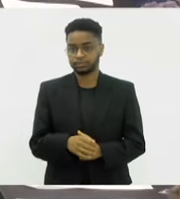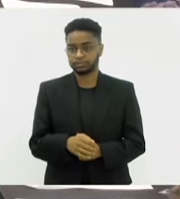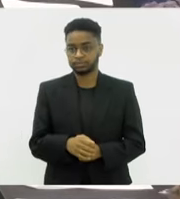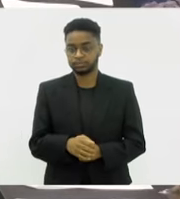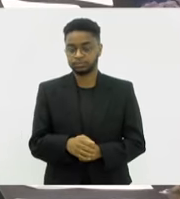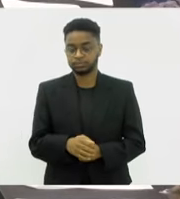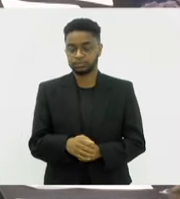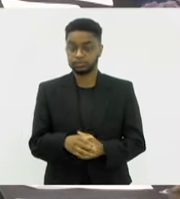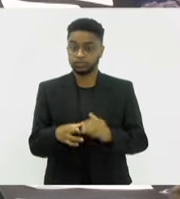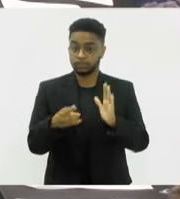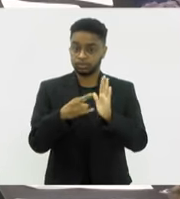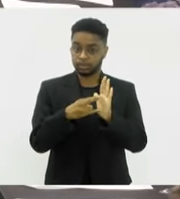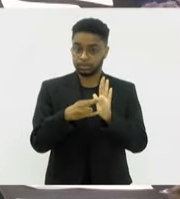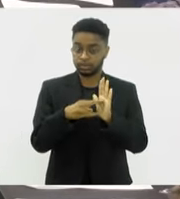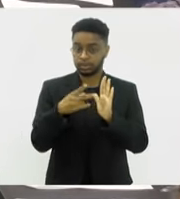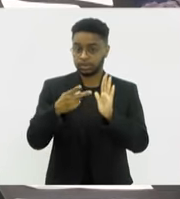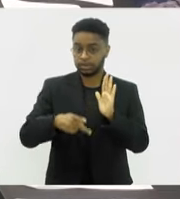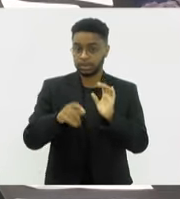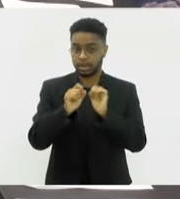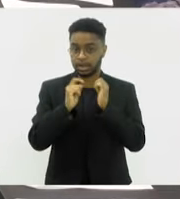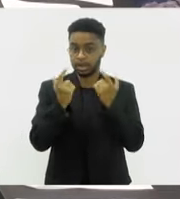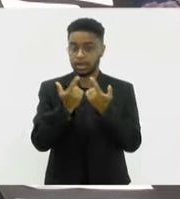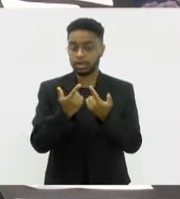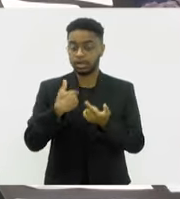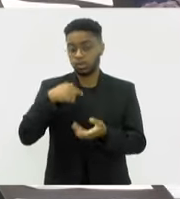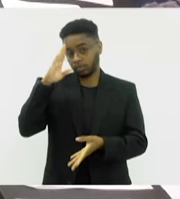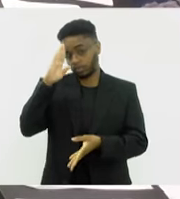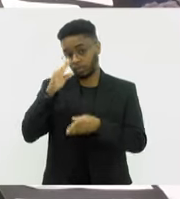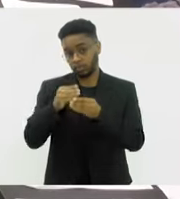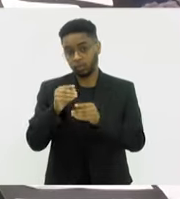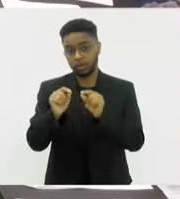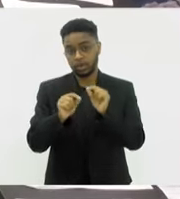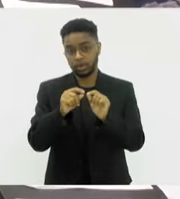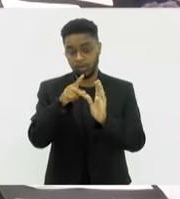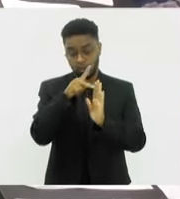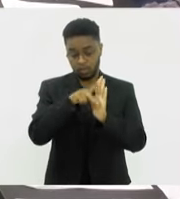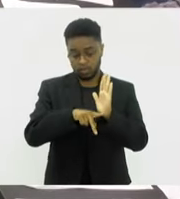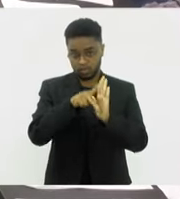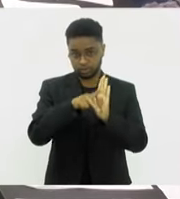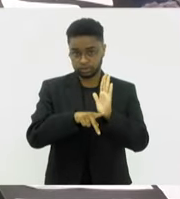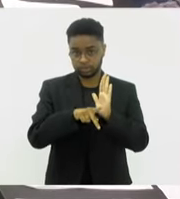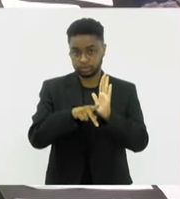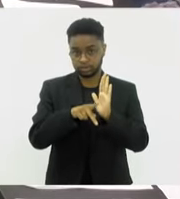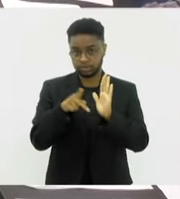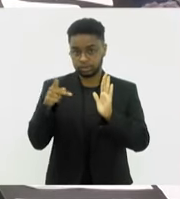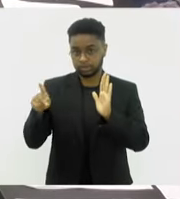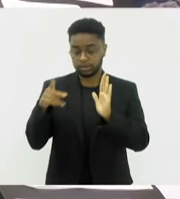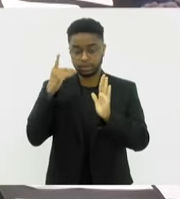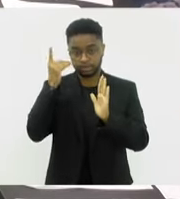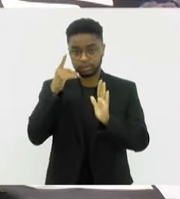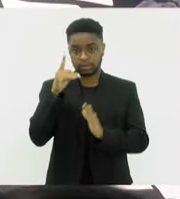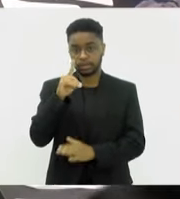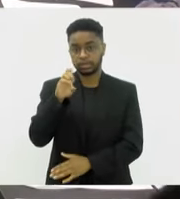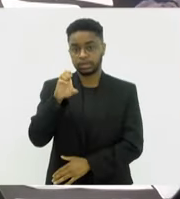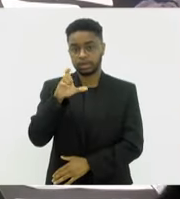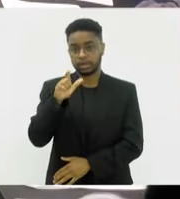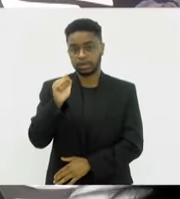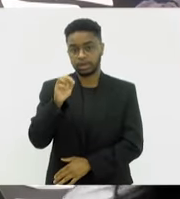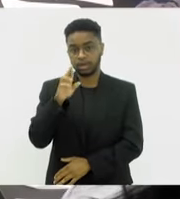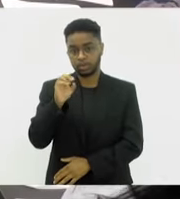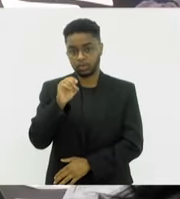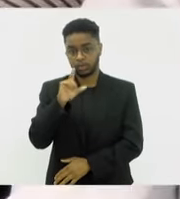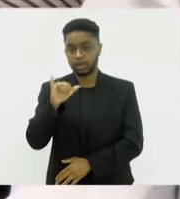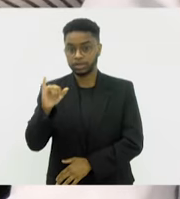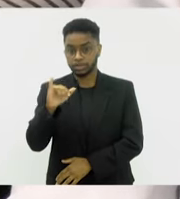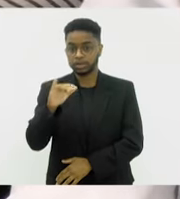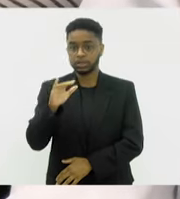pelo regimento interno da Casa, eu entendo que o projeto do nobre deputado Guilherme De Laroli, ele já